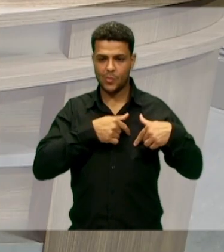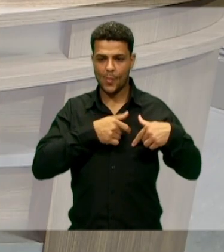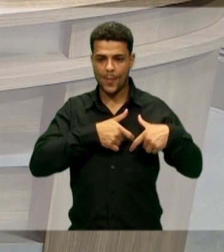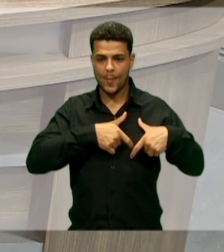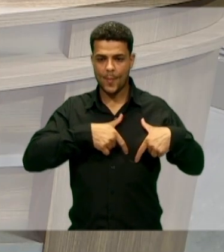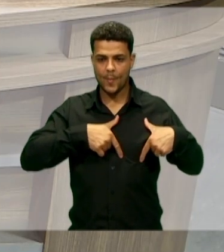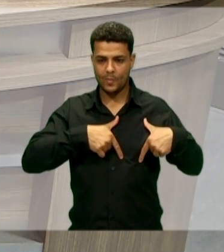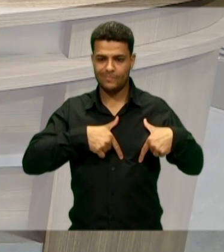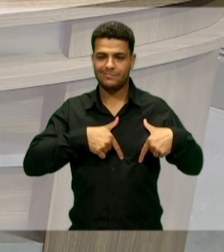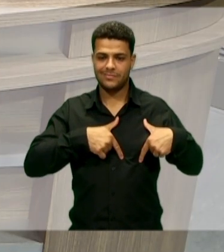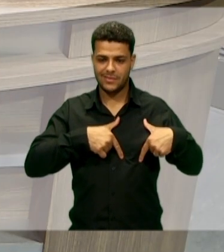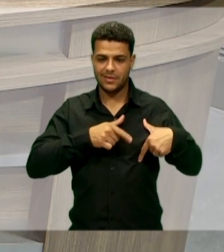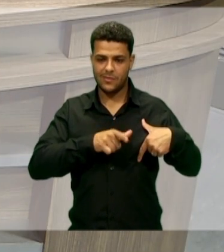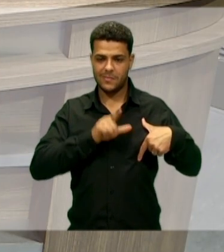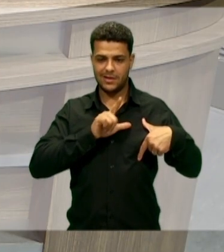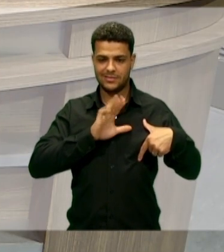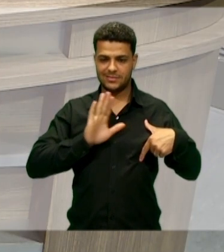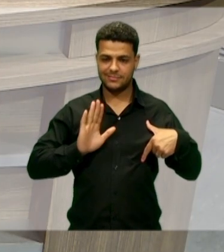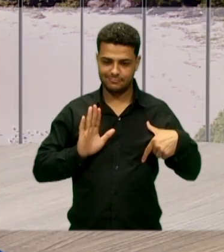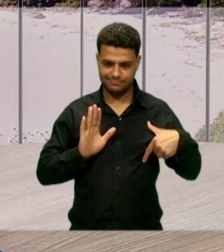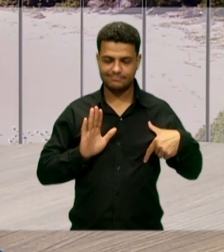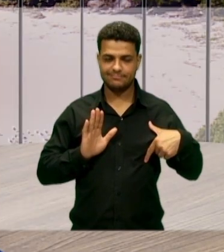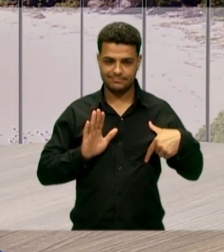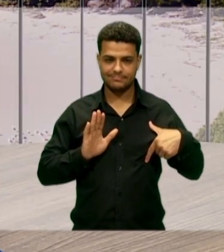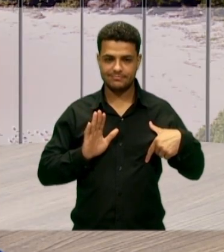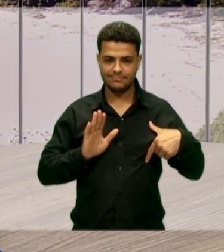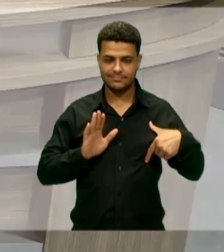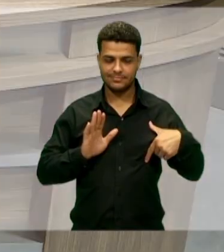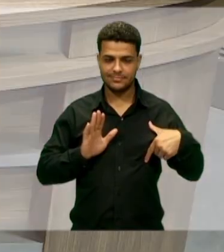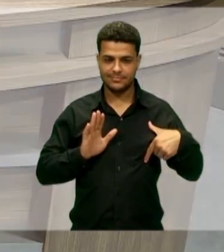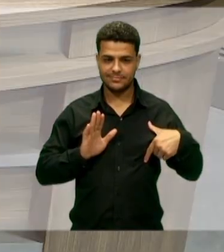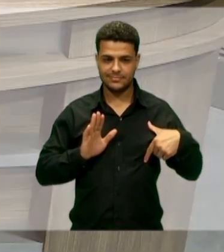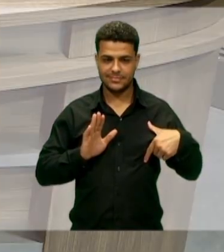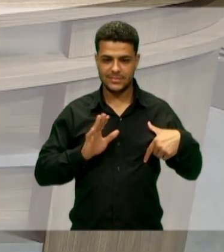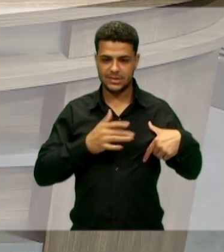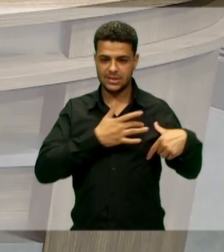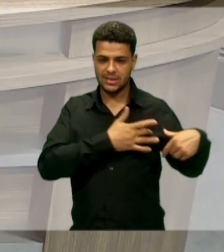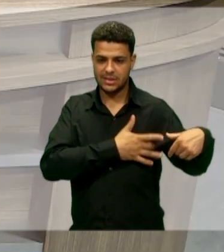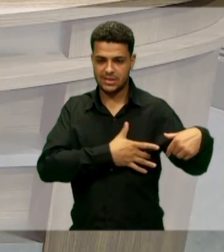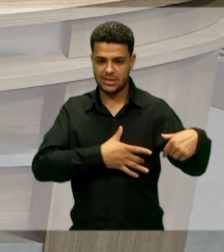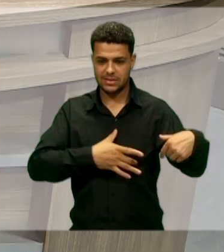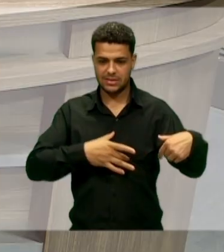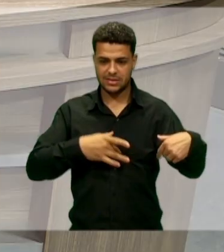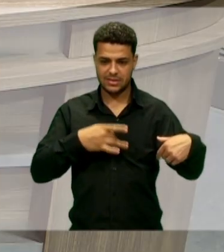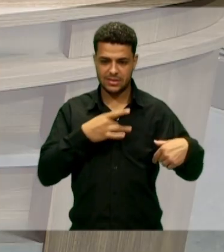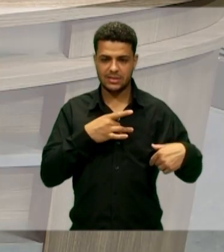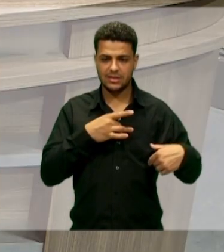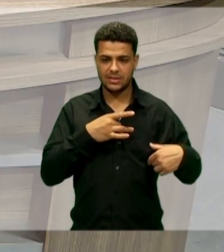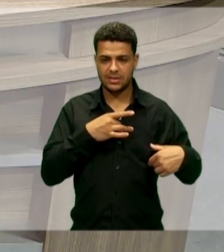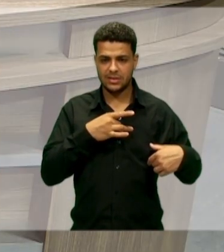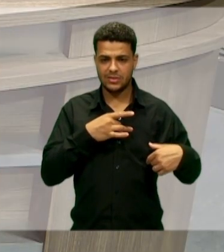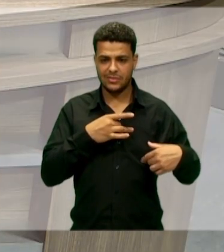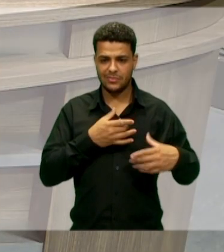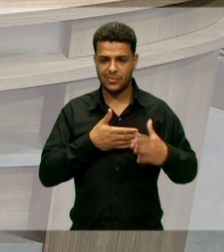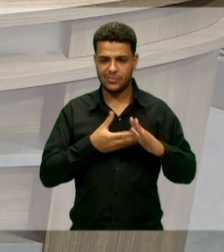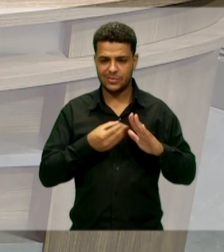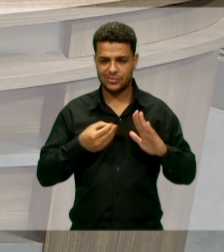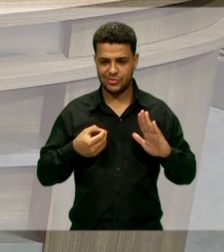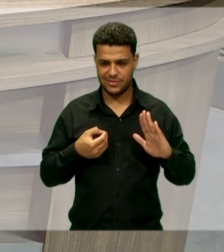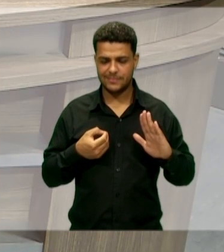a axila como era feito no passado. Então, retirar toda a gordura aqui da axila com